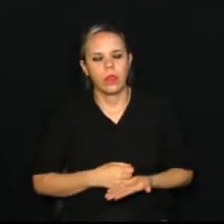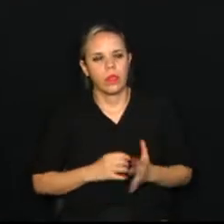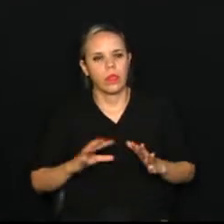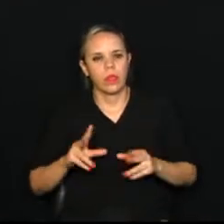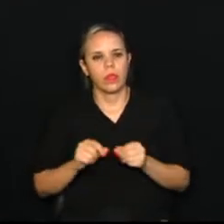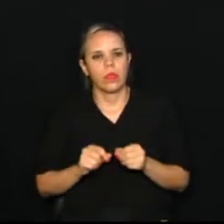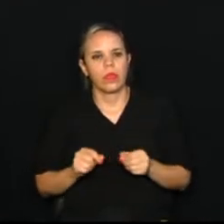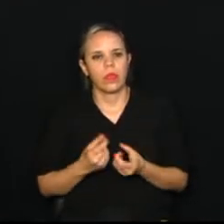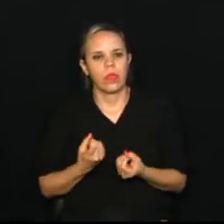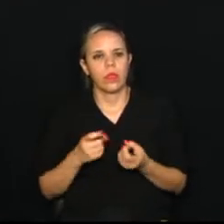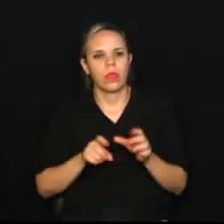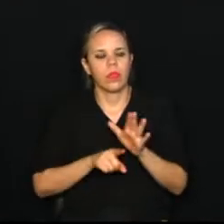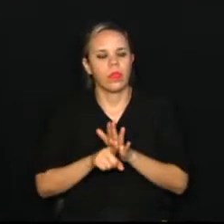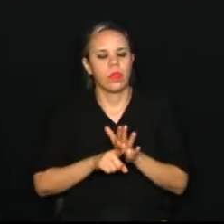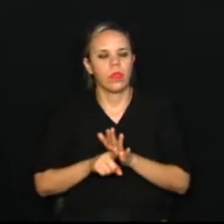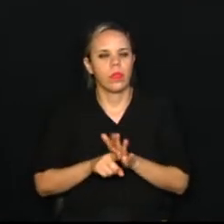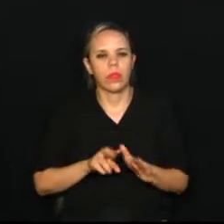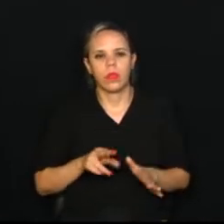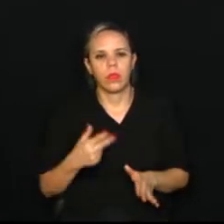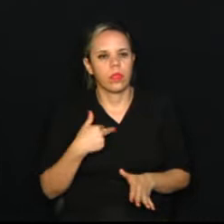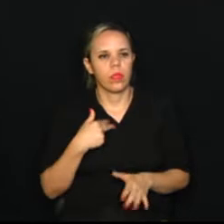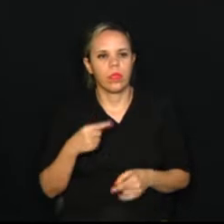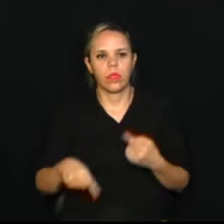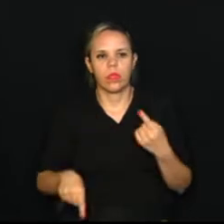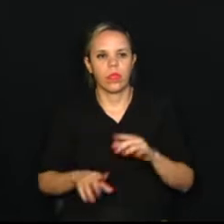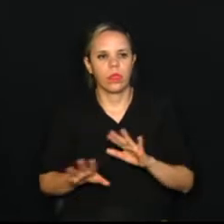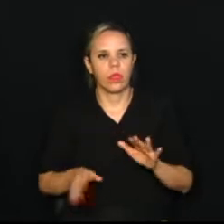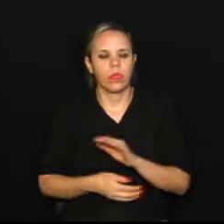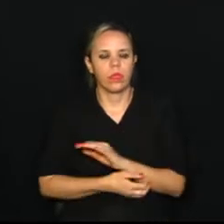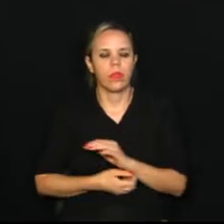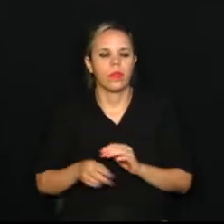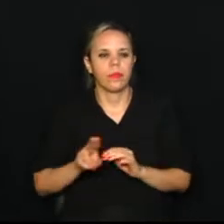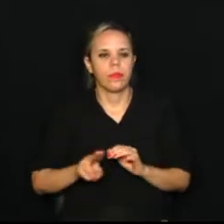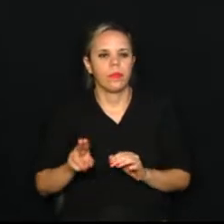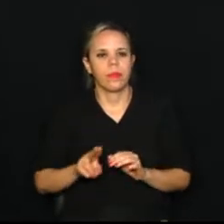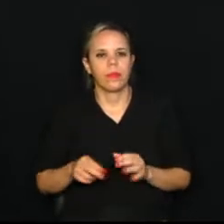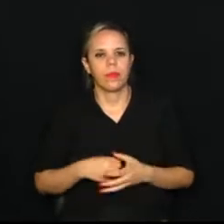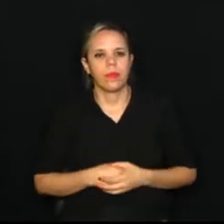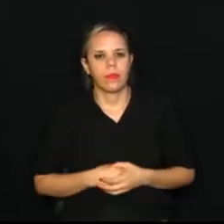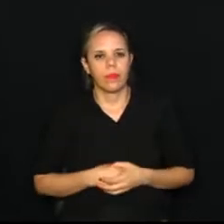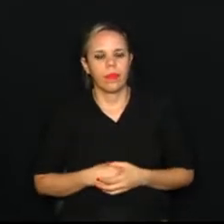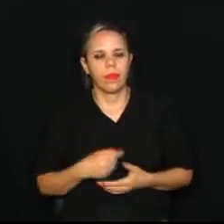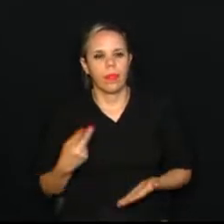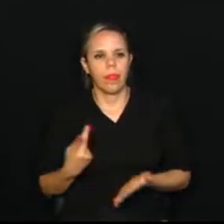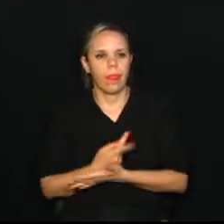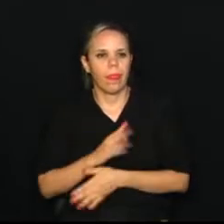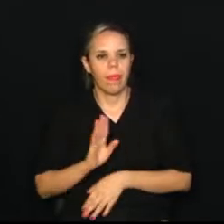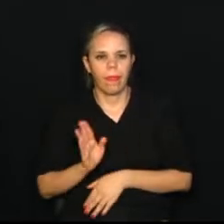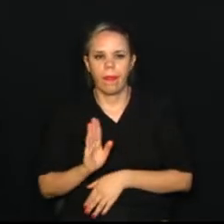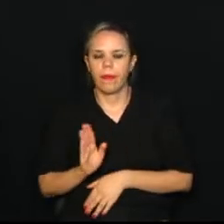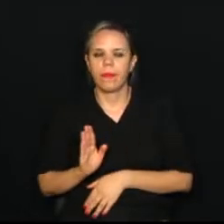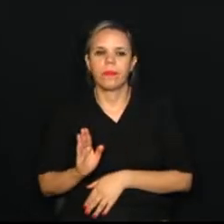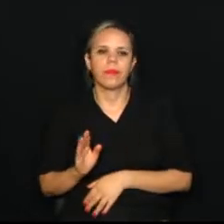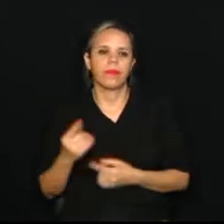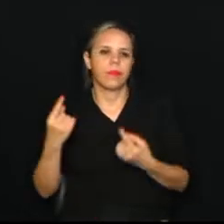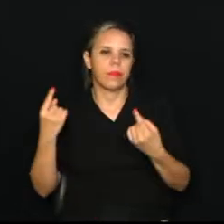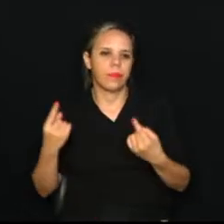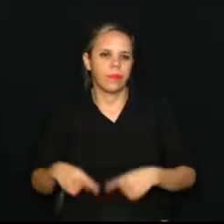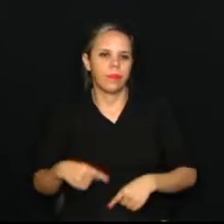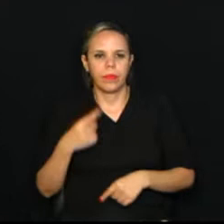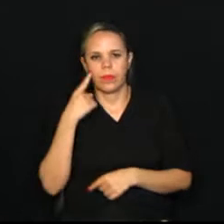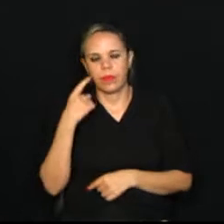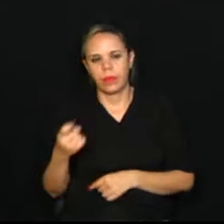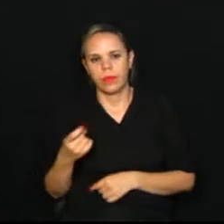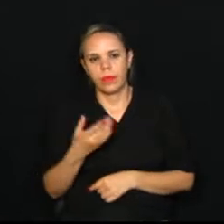essas informações não podem ser utilizadas de maneira inadequada e contra os